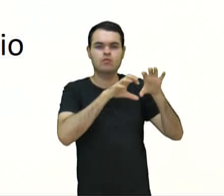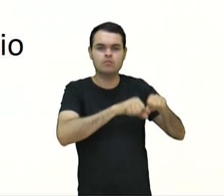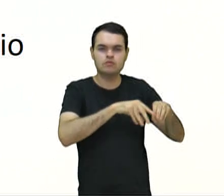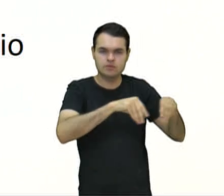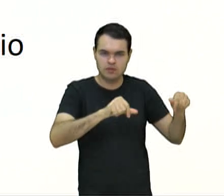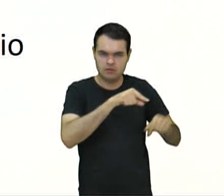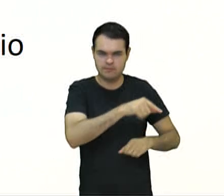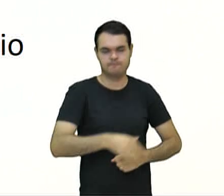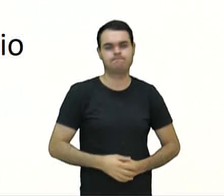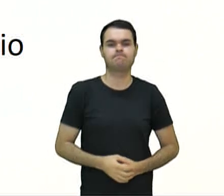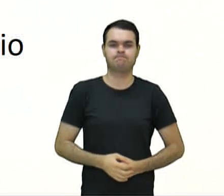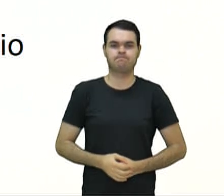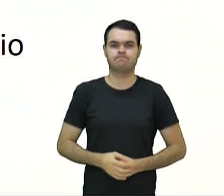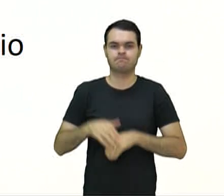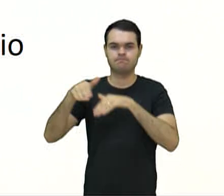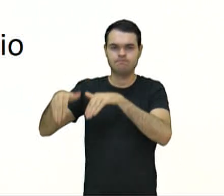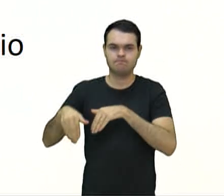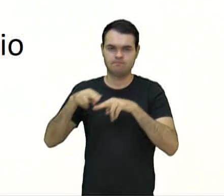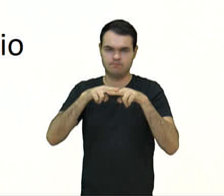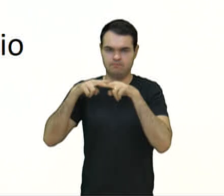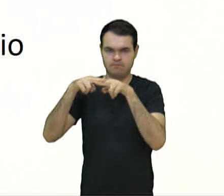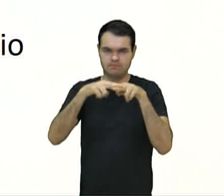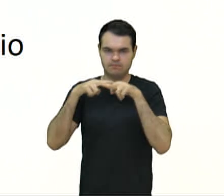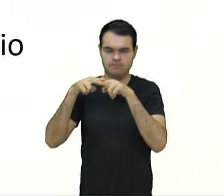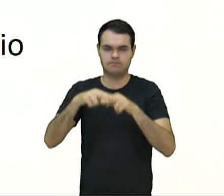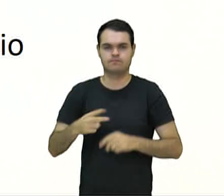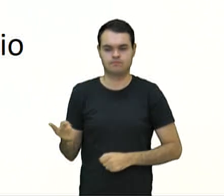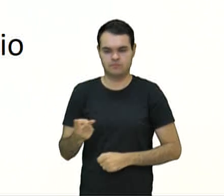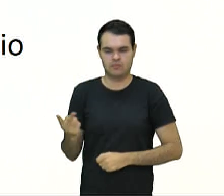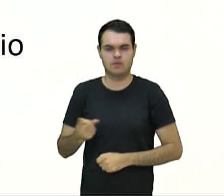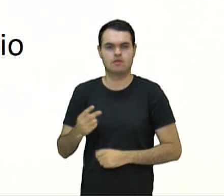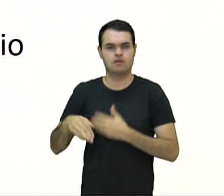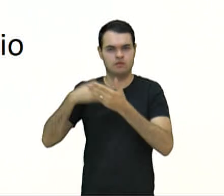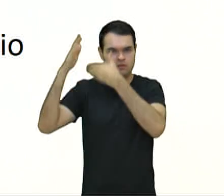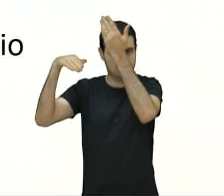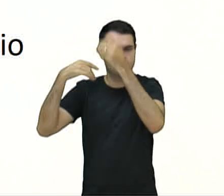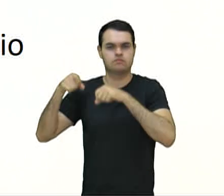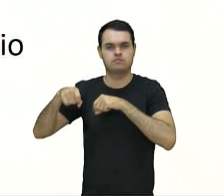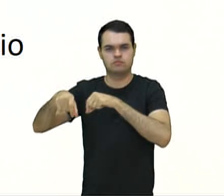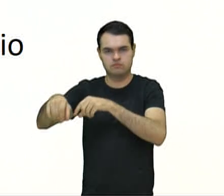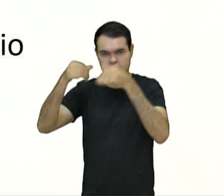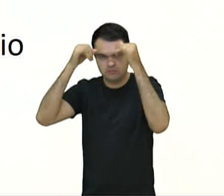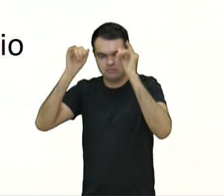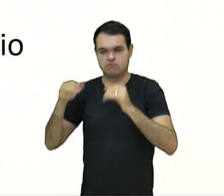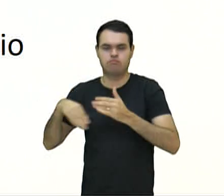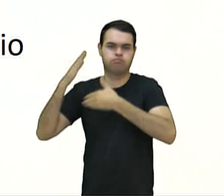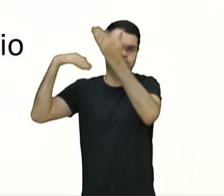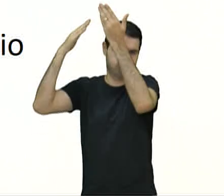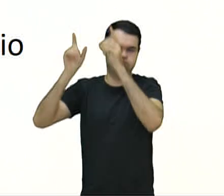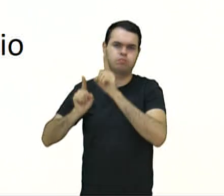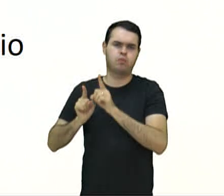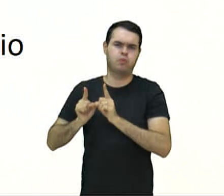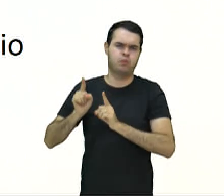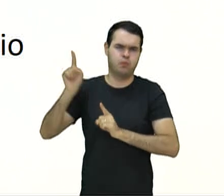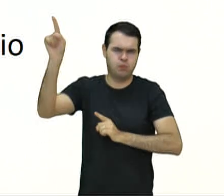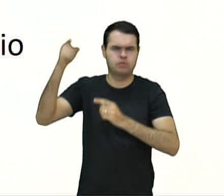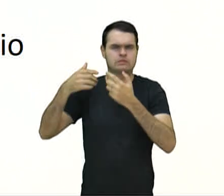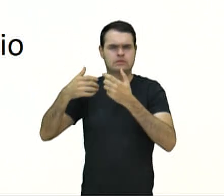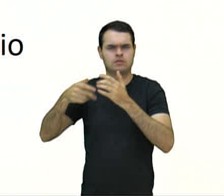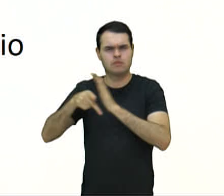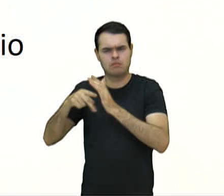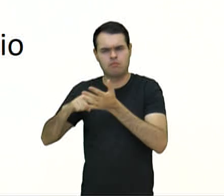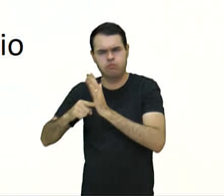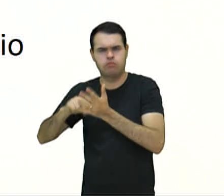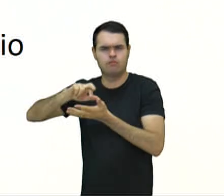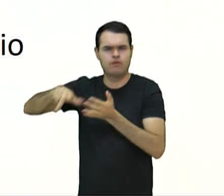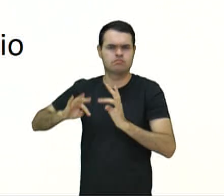solo. Austrália e Nova Zelândia, né, desenvolvem uma agropecuária muito avançada, mecanizada, com uso de